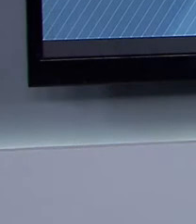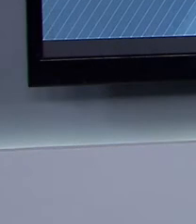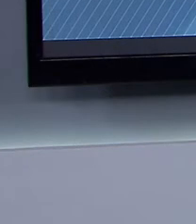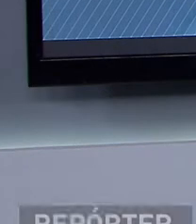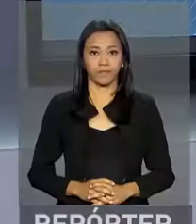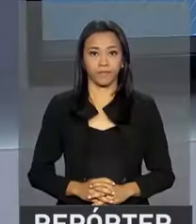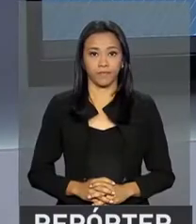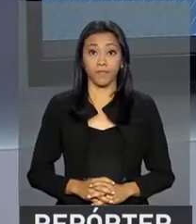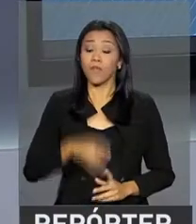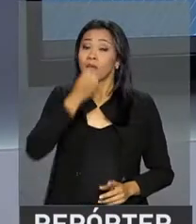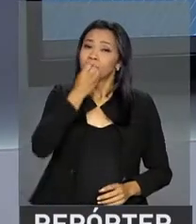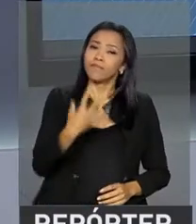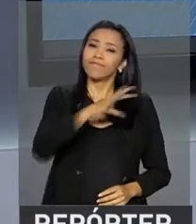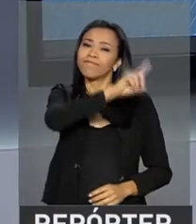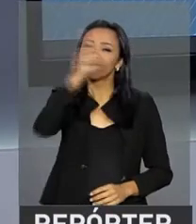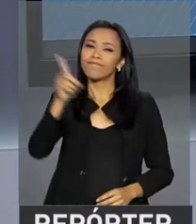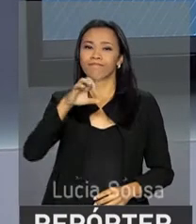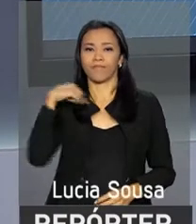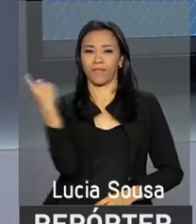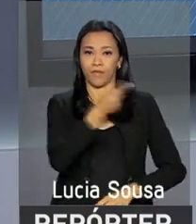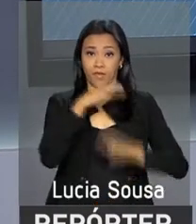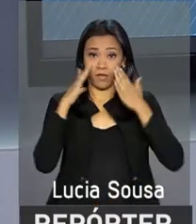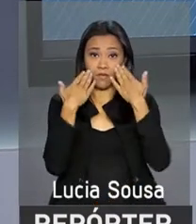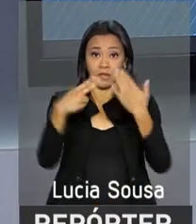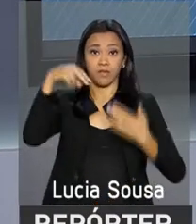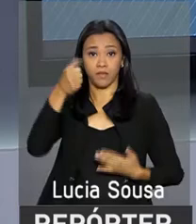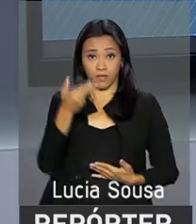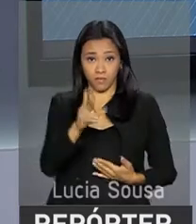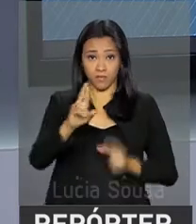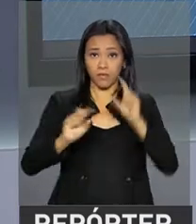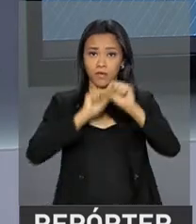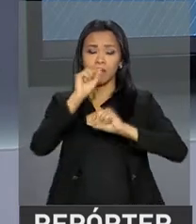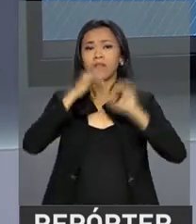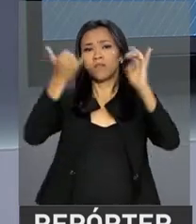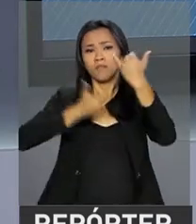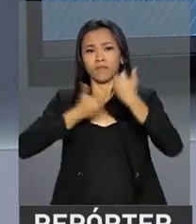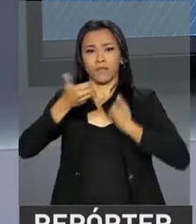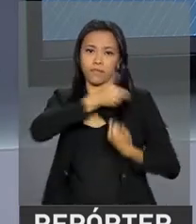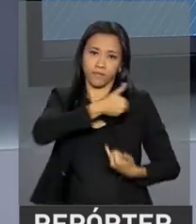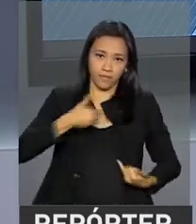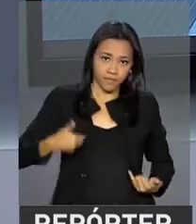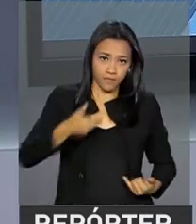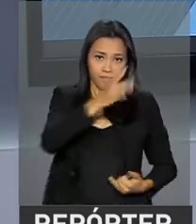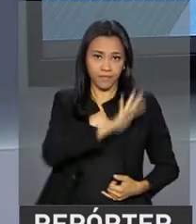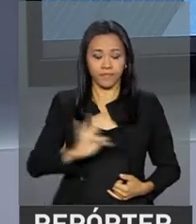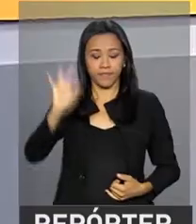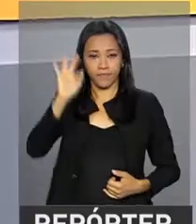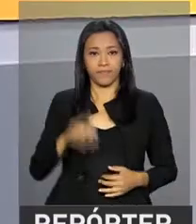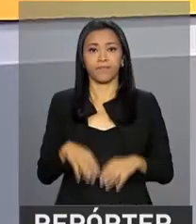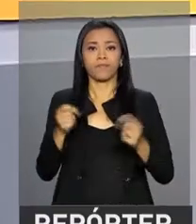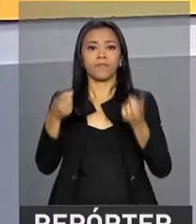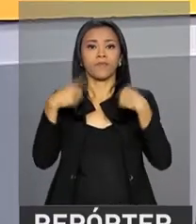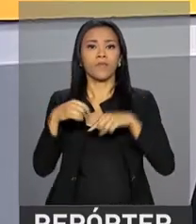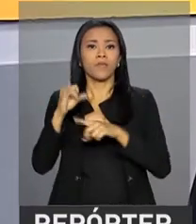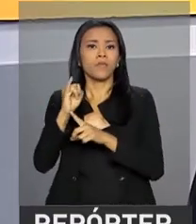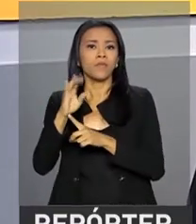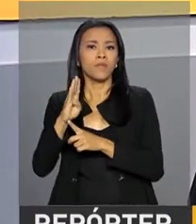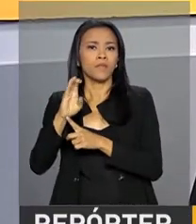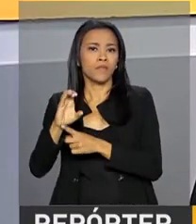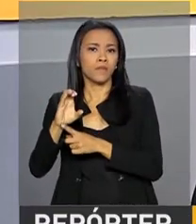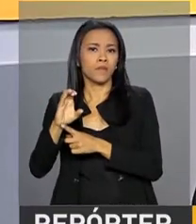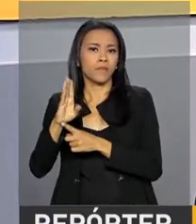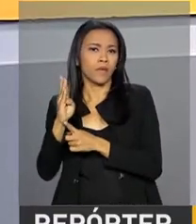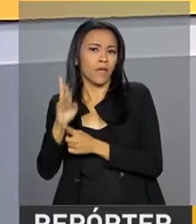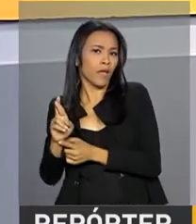olá bom dia estamos de volta com repórter nbr notícias do governo federal o ibc br